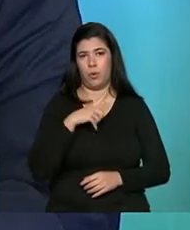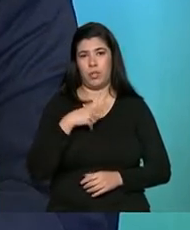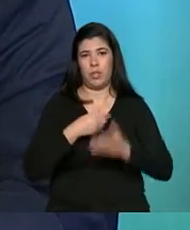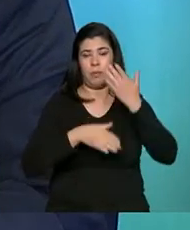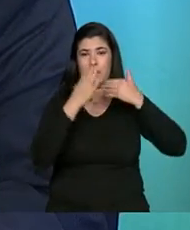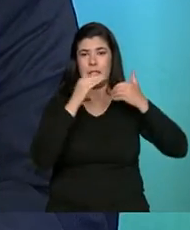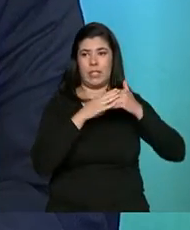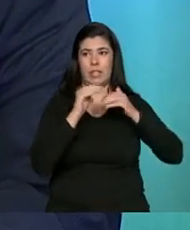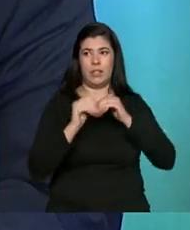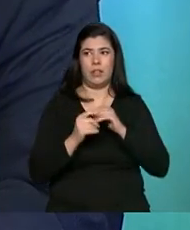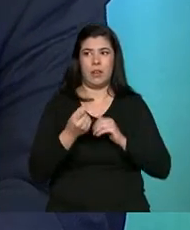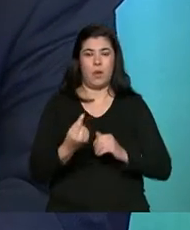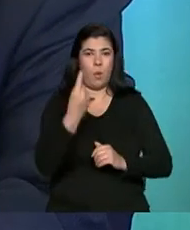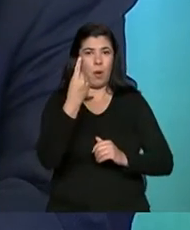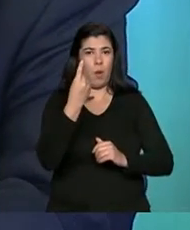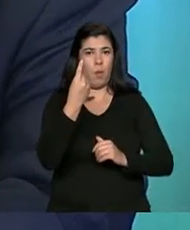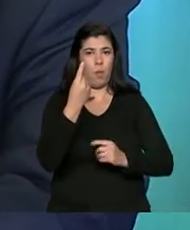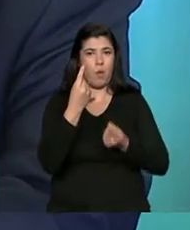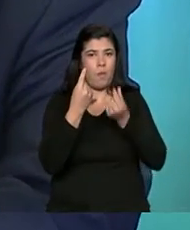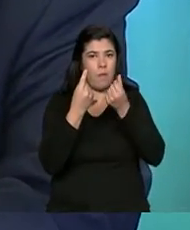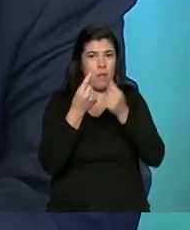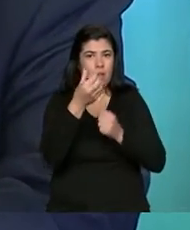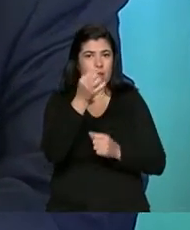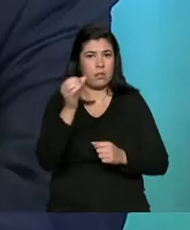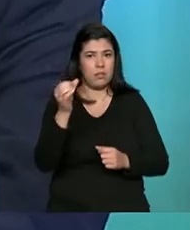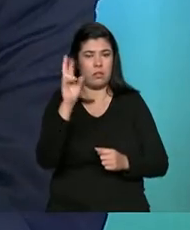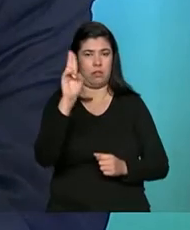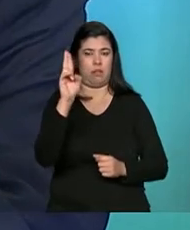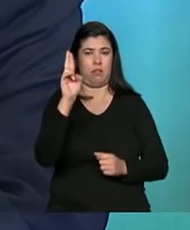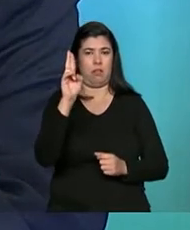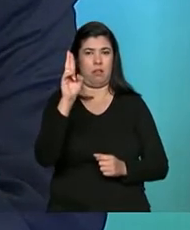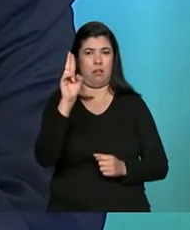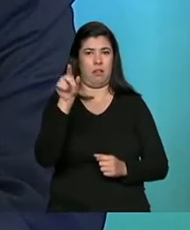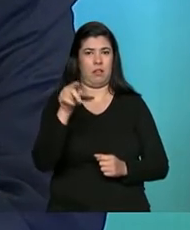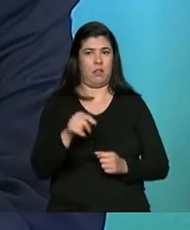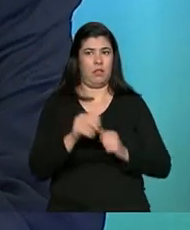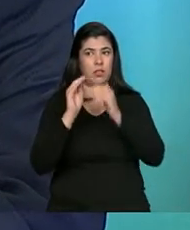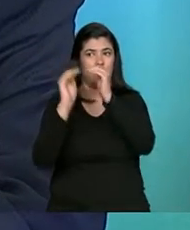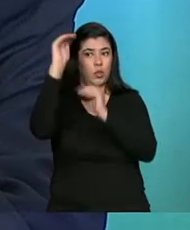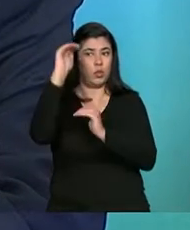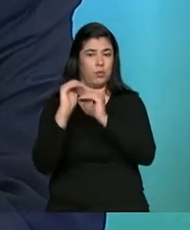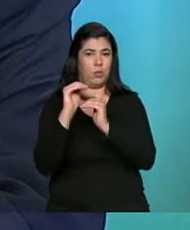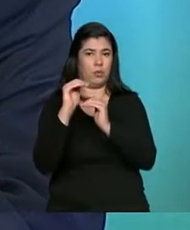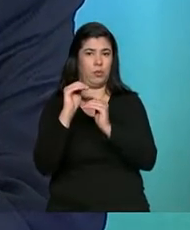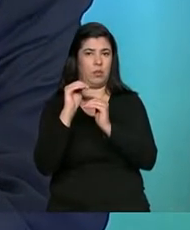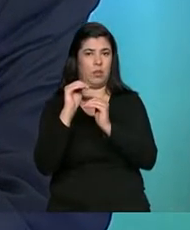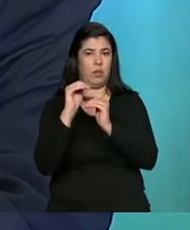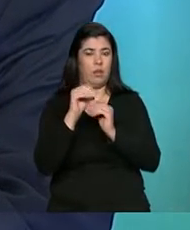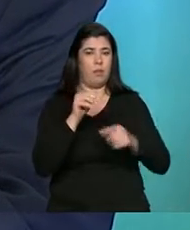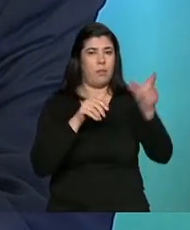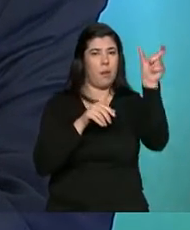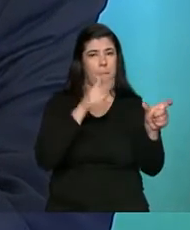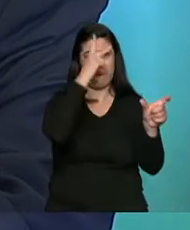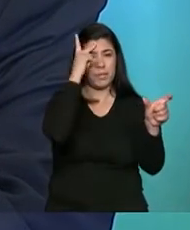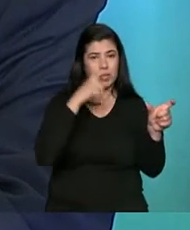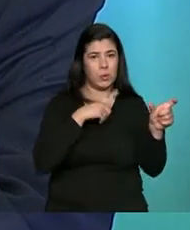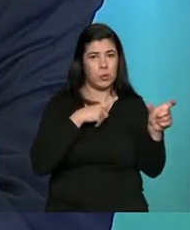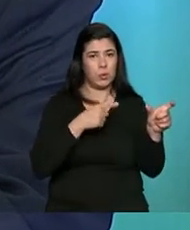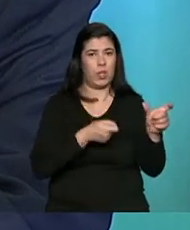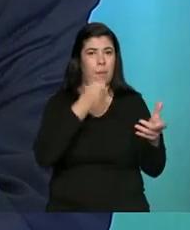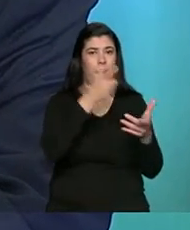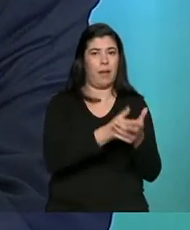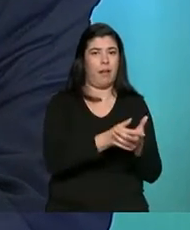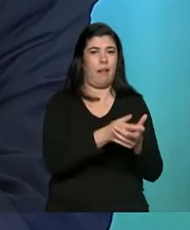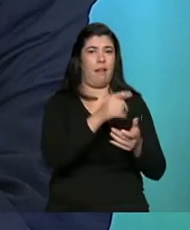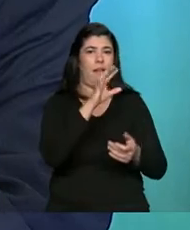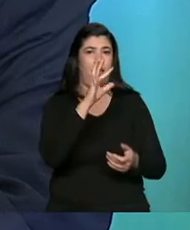600 reais de que esse consumidor não precisa carregar dentro da bandeira vermelha os custos que estava